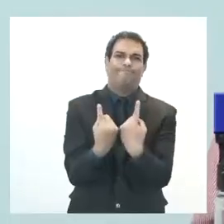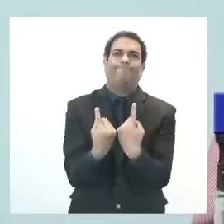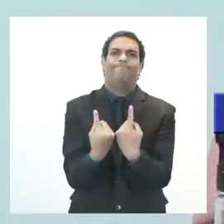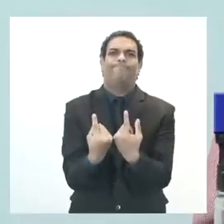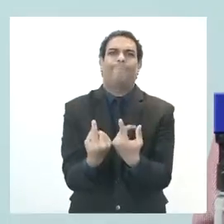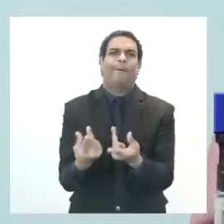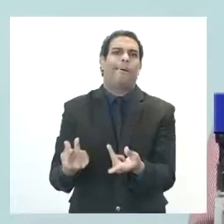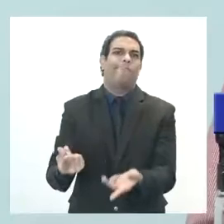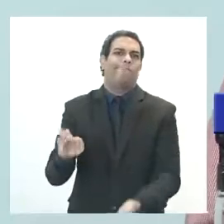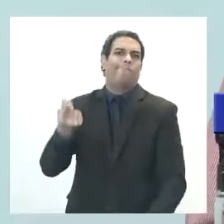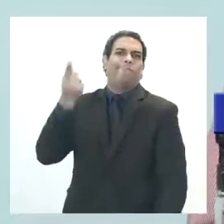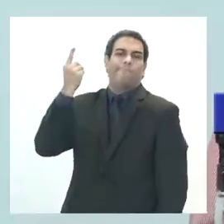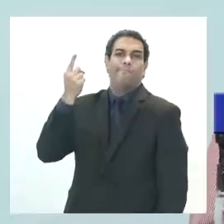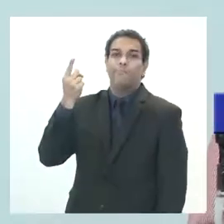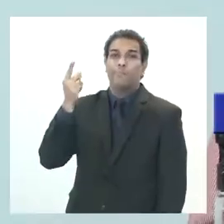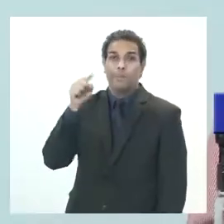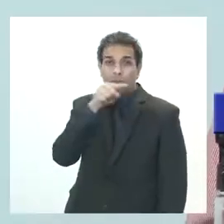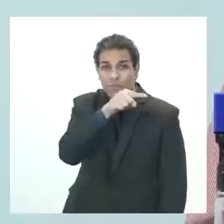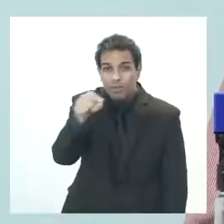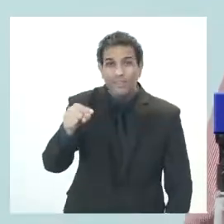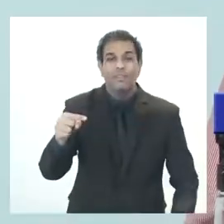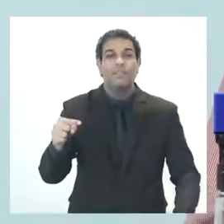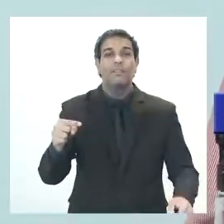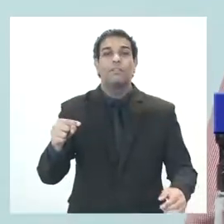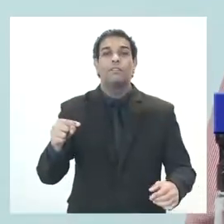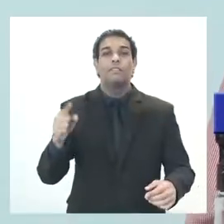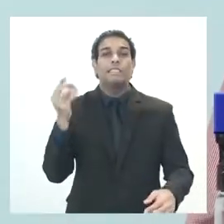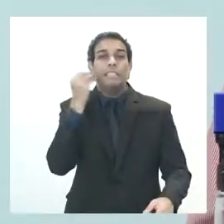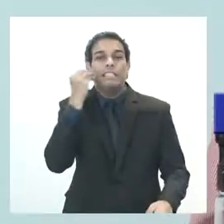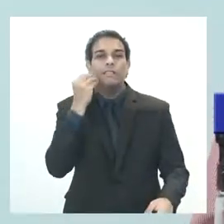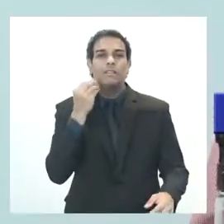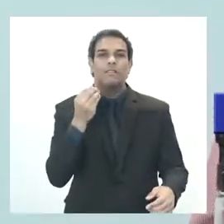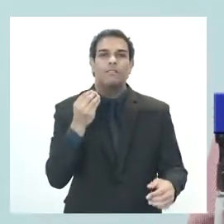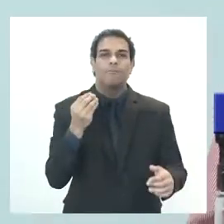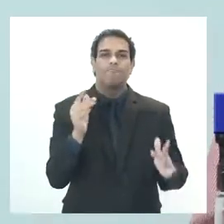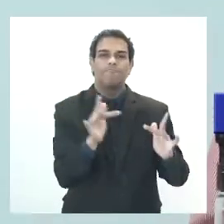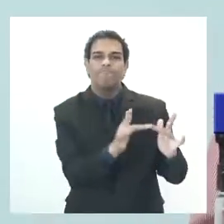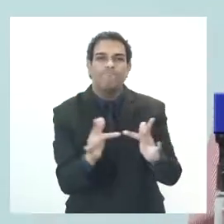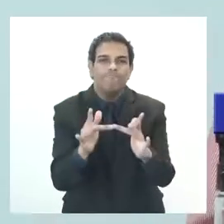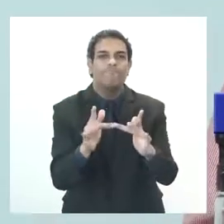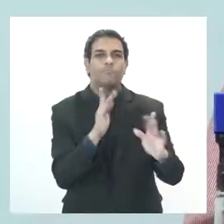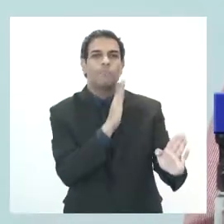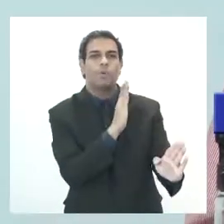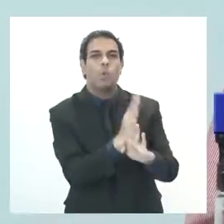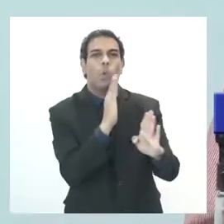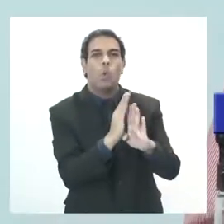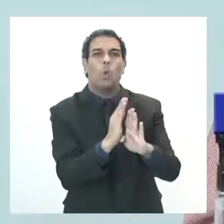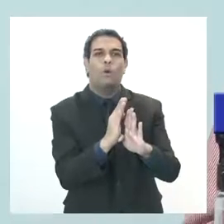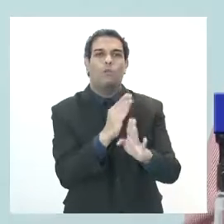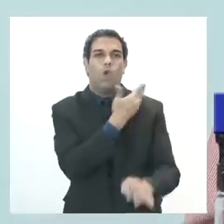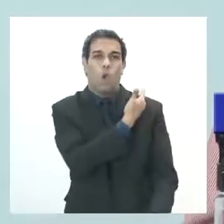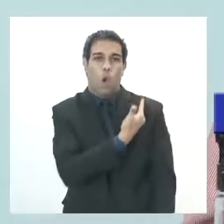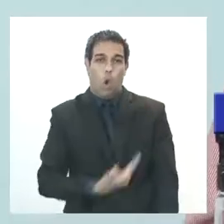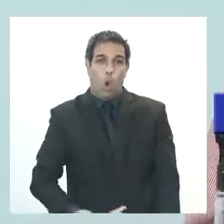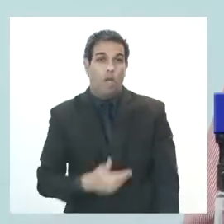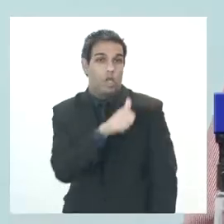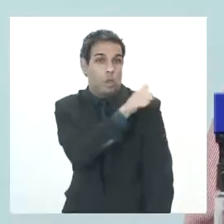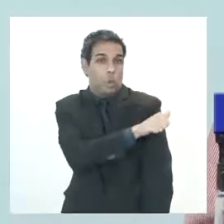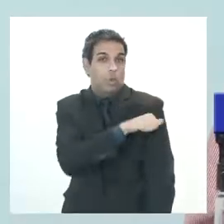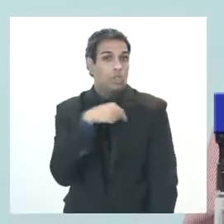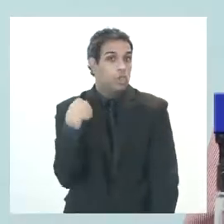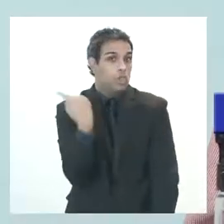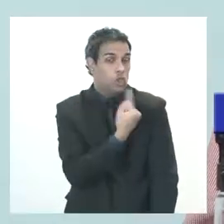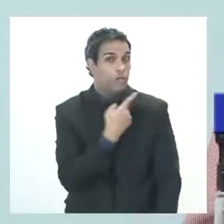tentado e buscado com a Renata falou encontro abertura o governador a gente está preocupado